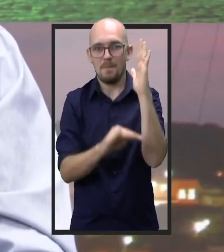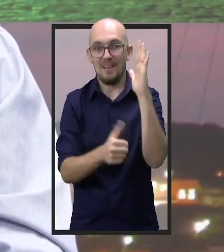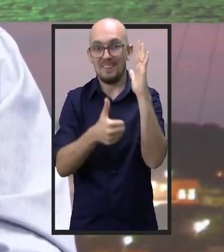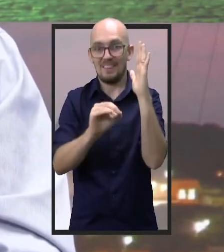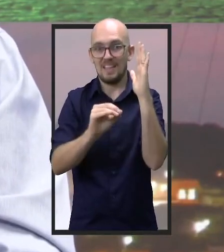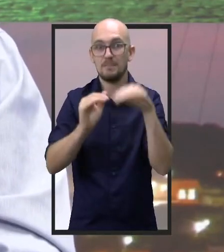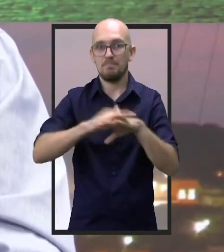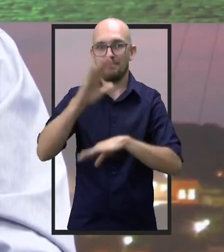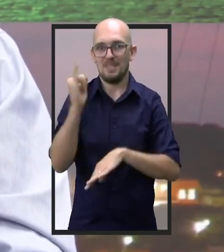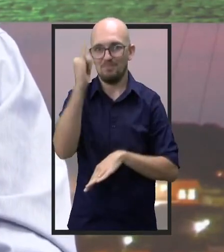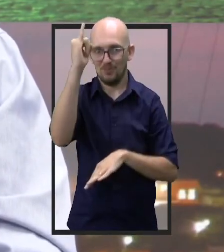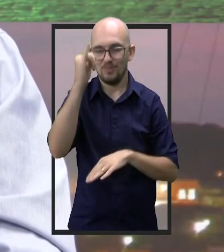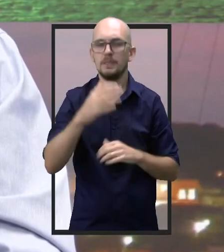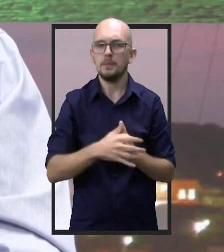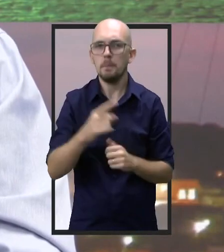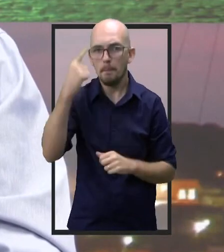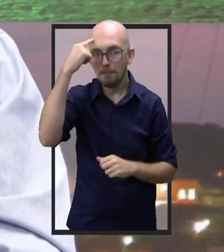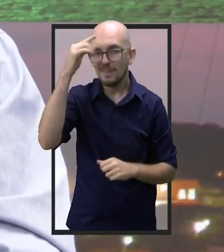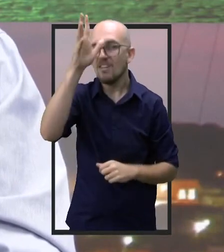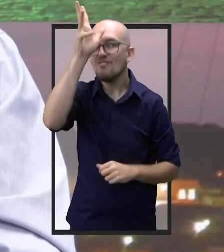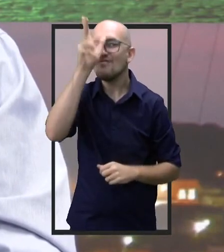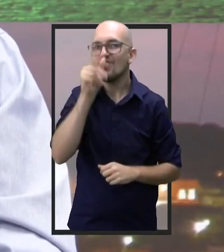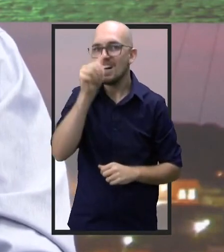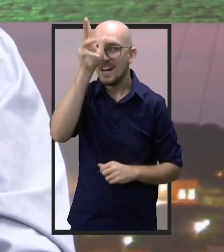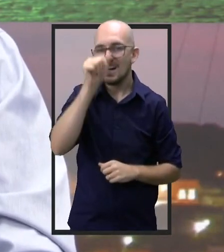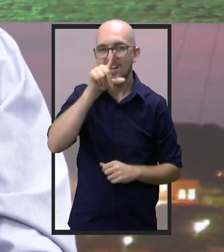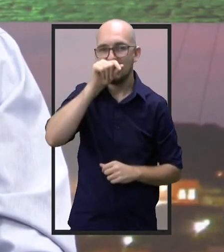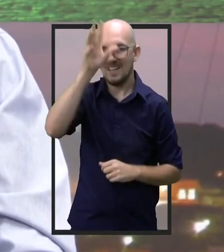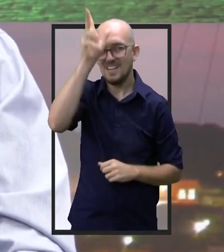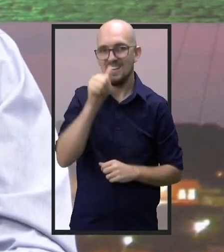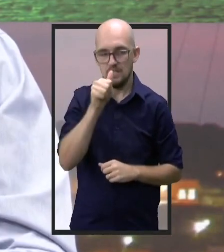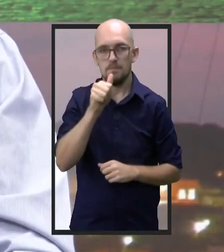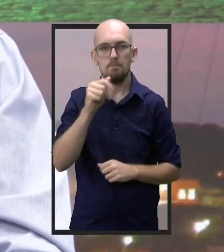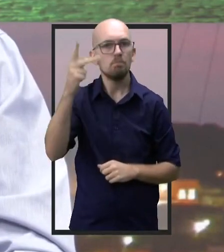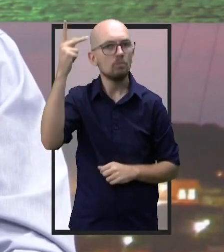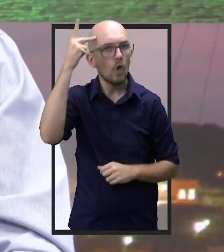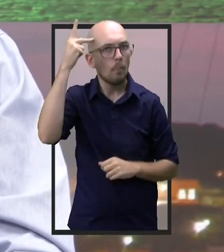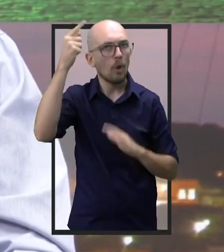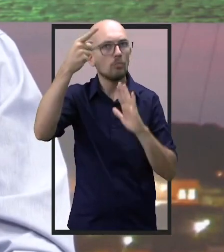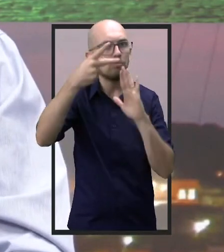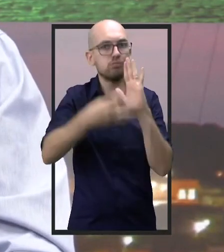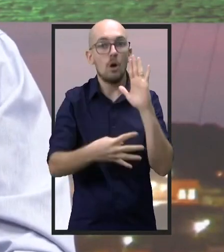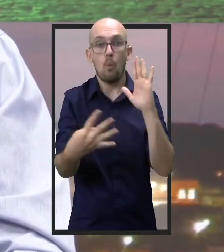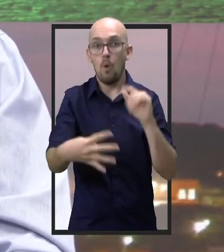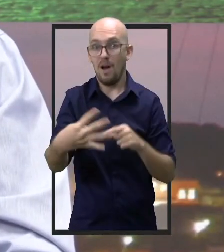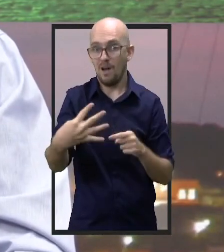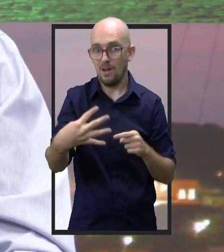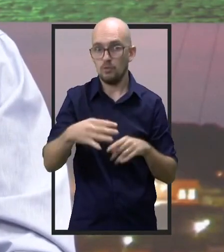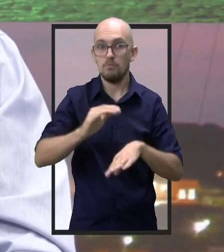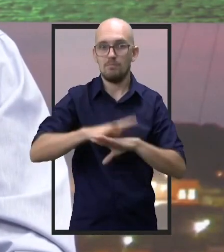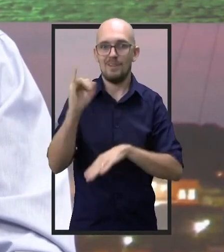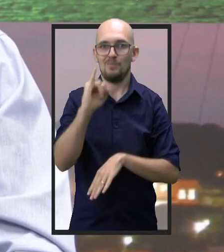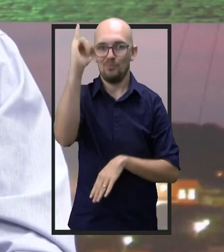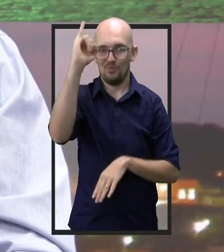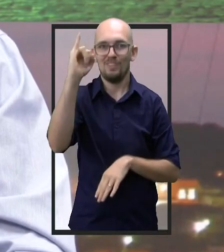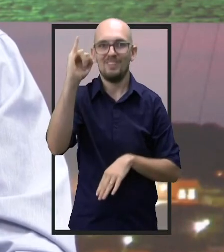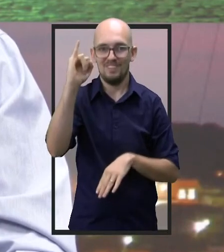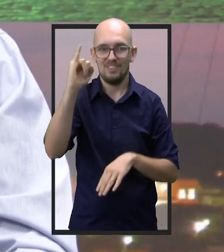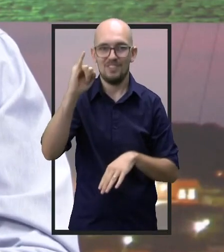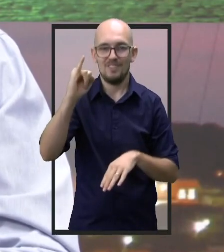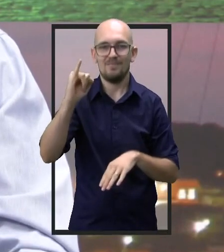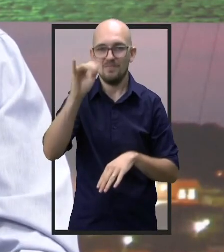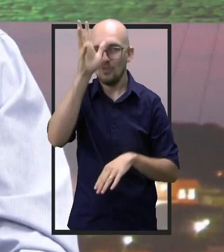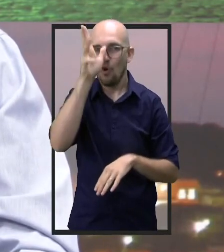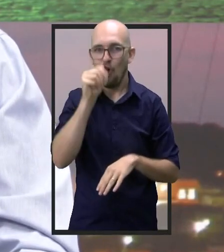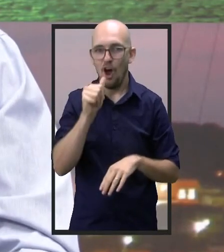Se nós pensarmos em aves de corte, São Paulo é o 4º mais importante produtor de aves de corte.